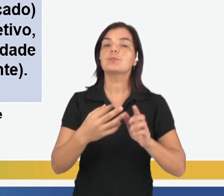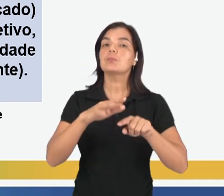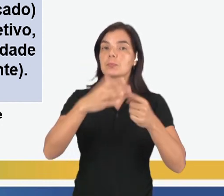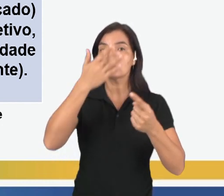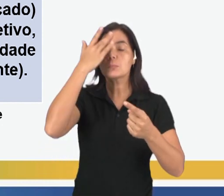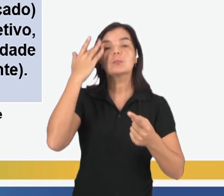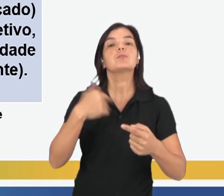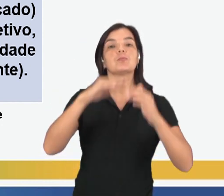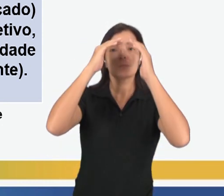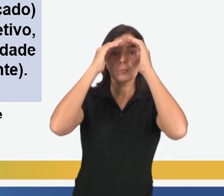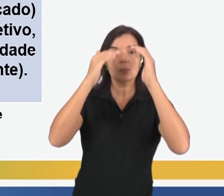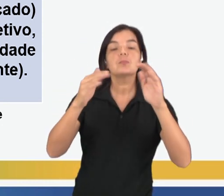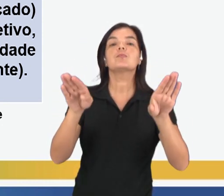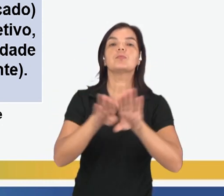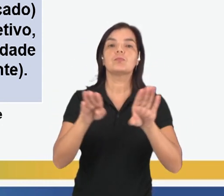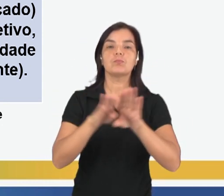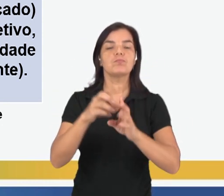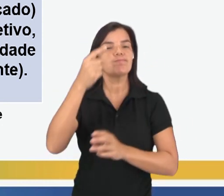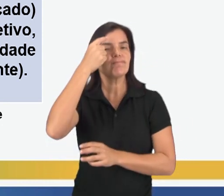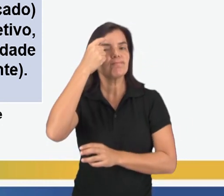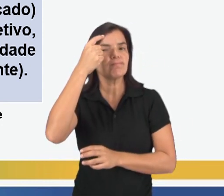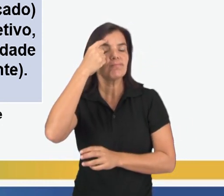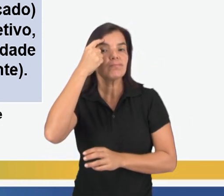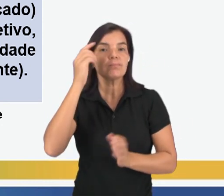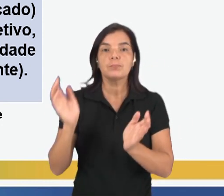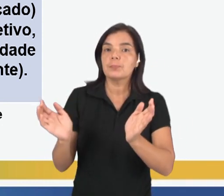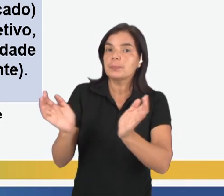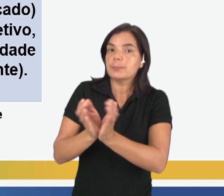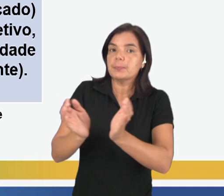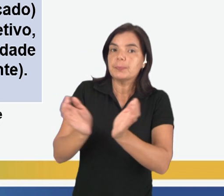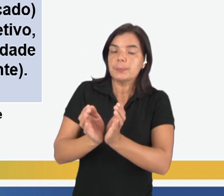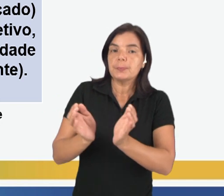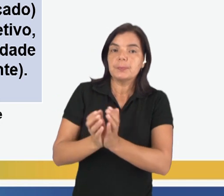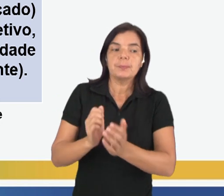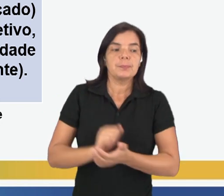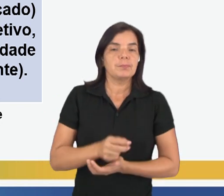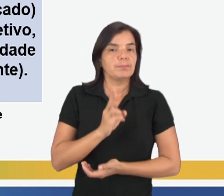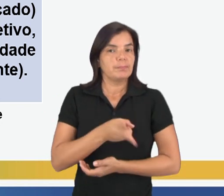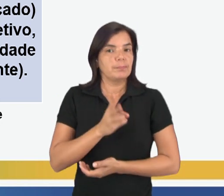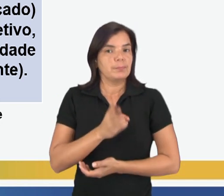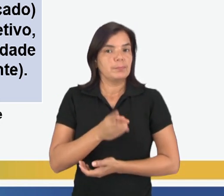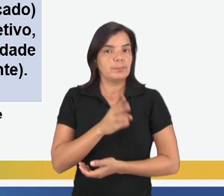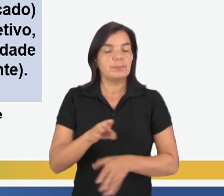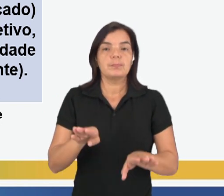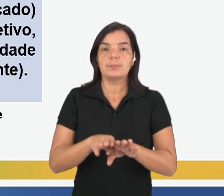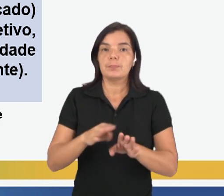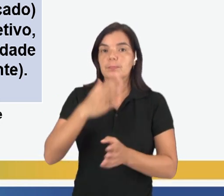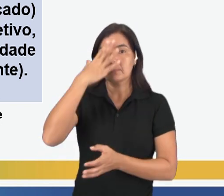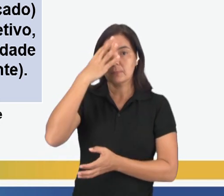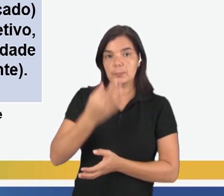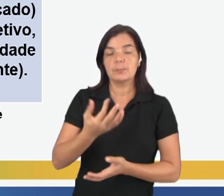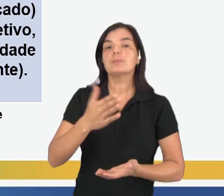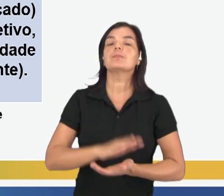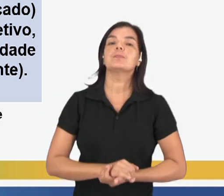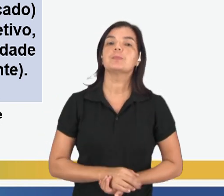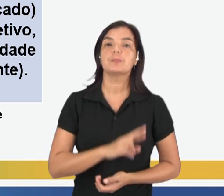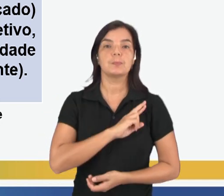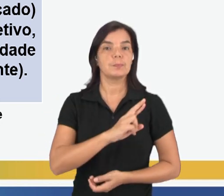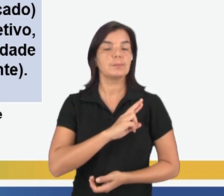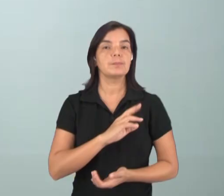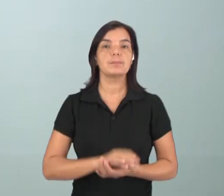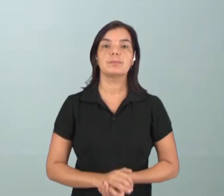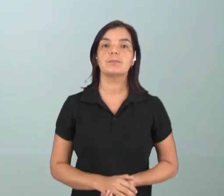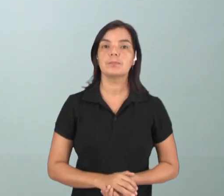devoto, fortalecendo o seu pensamento ao grupo da mesma convicção religiosa.